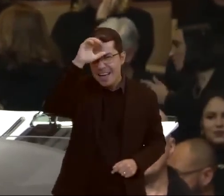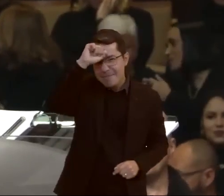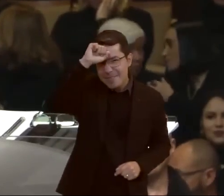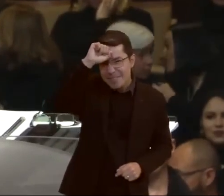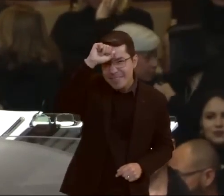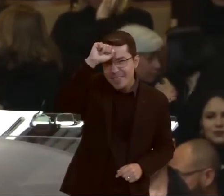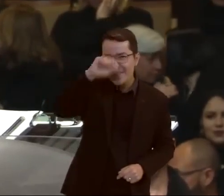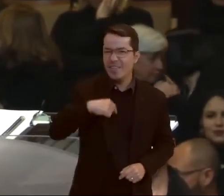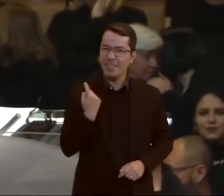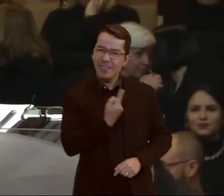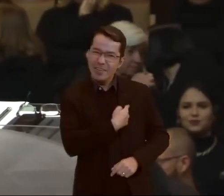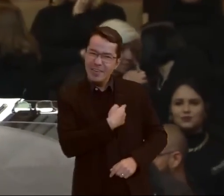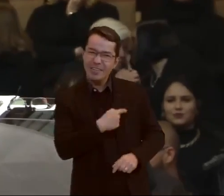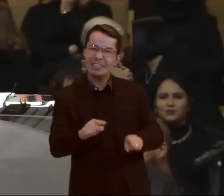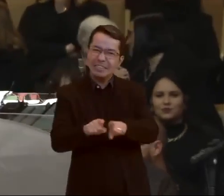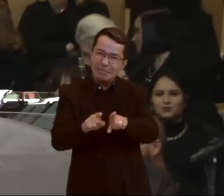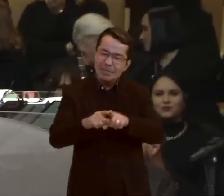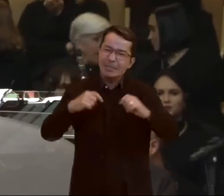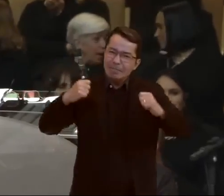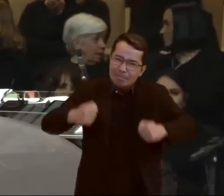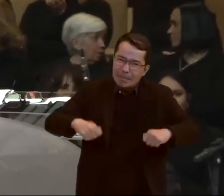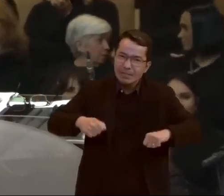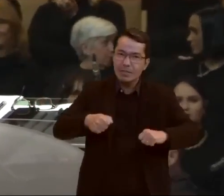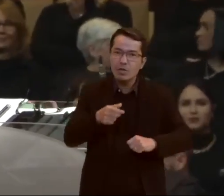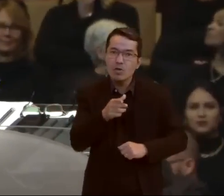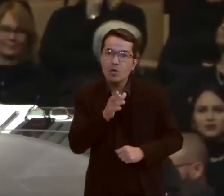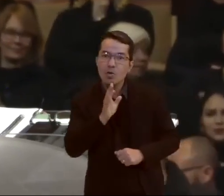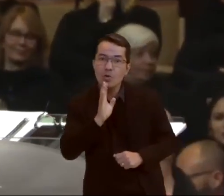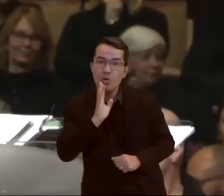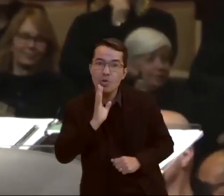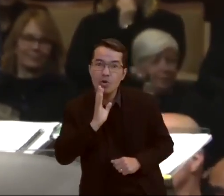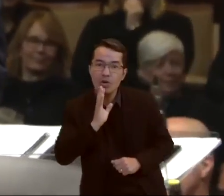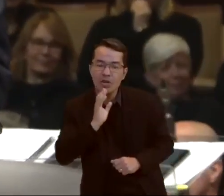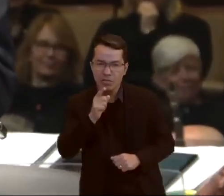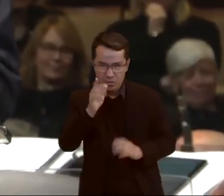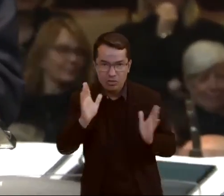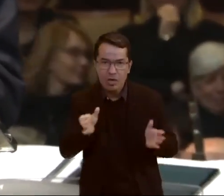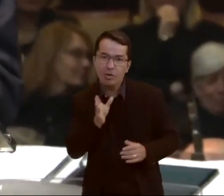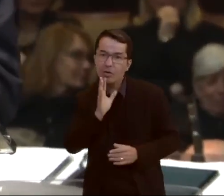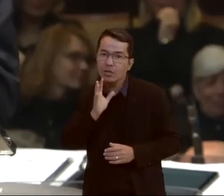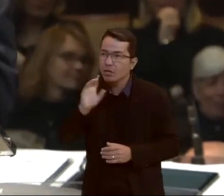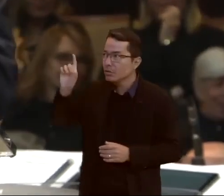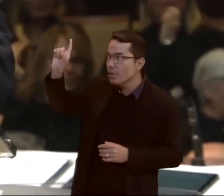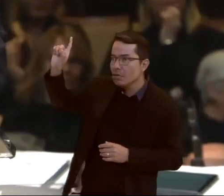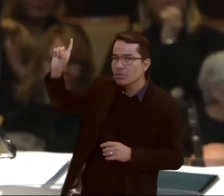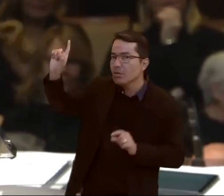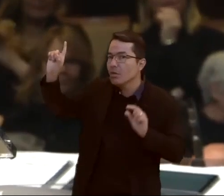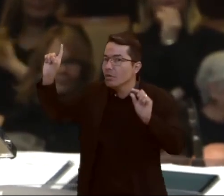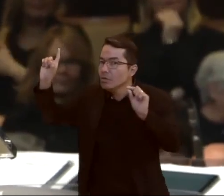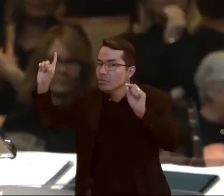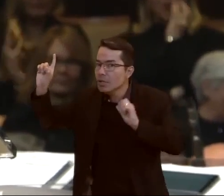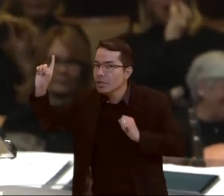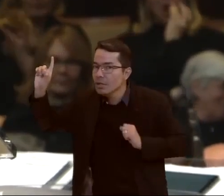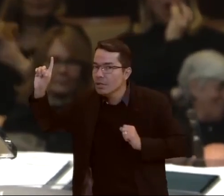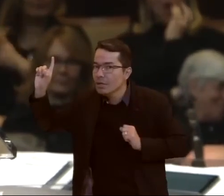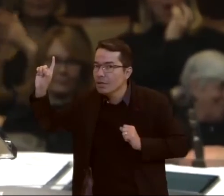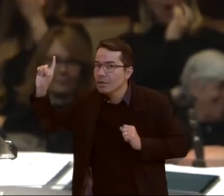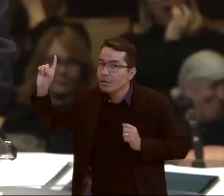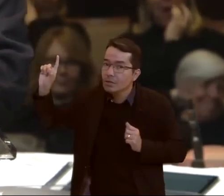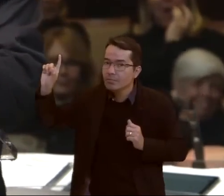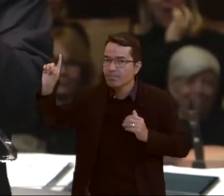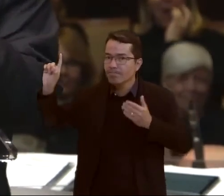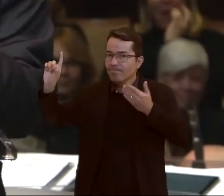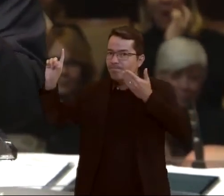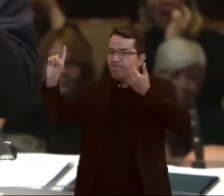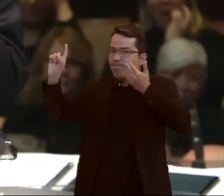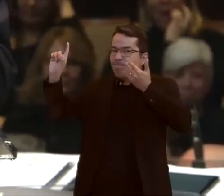se conforme com o que você já conhece e experimentou da parte de Deus. Então assim, no reino de Deus, na graça